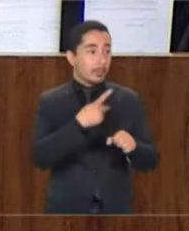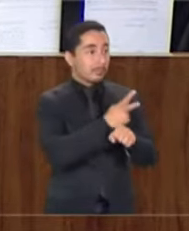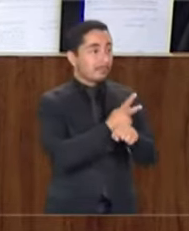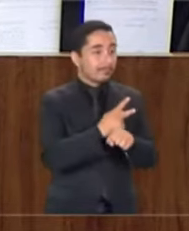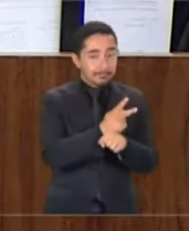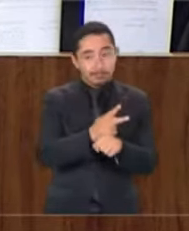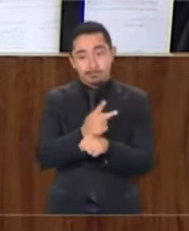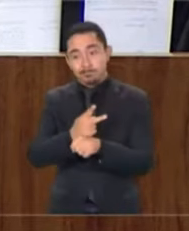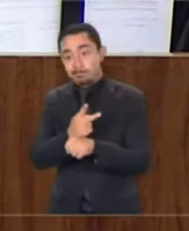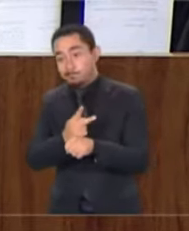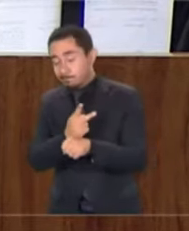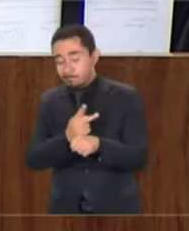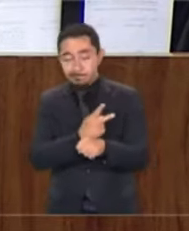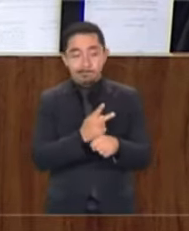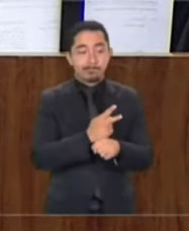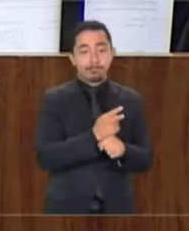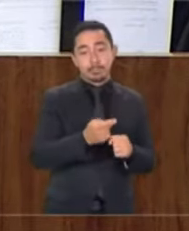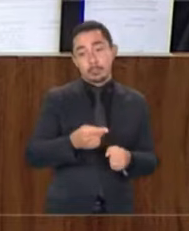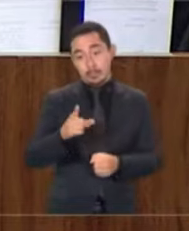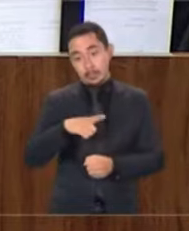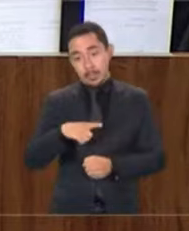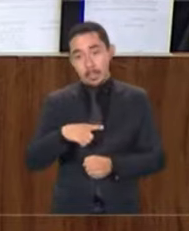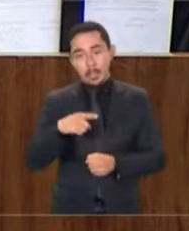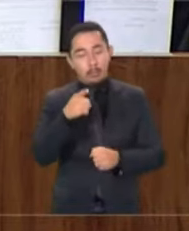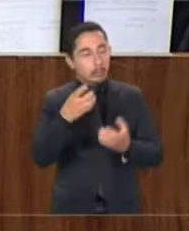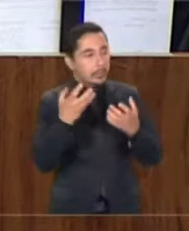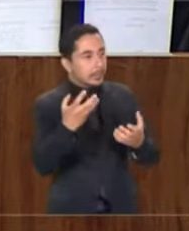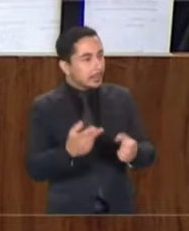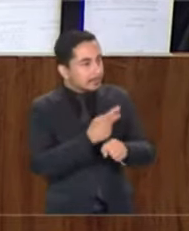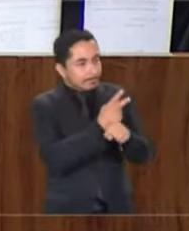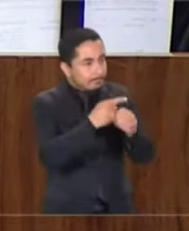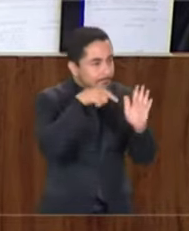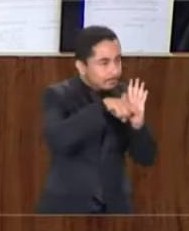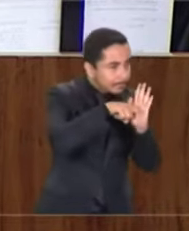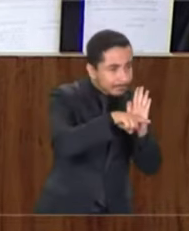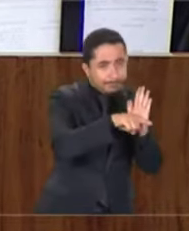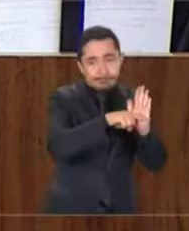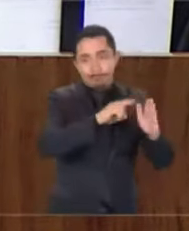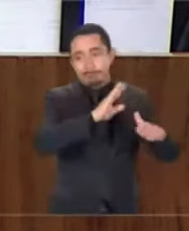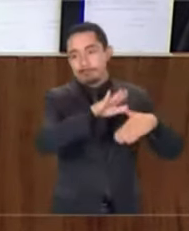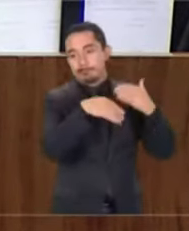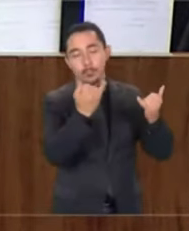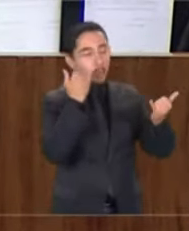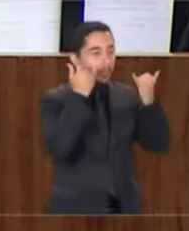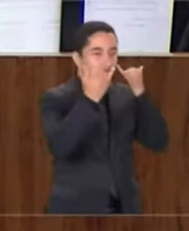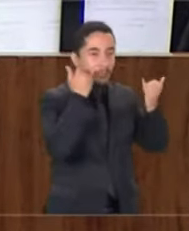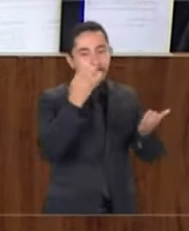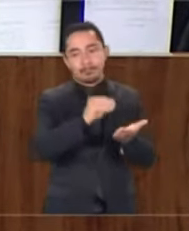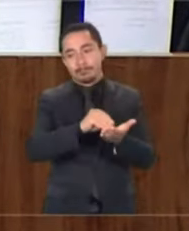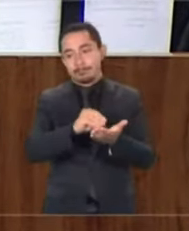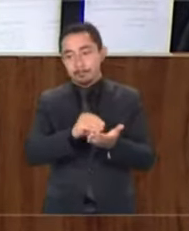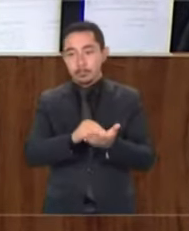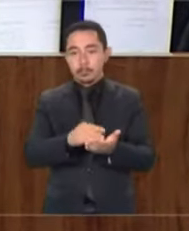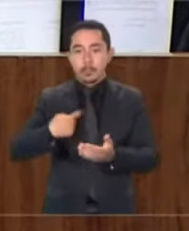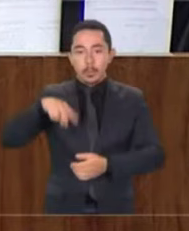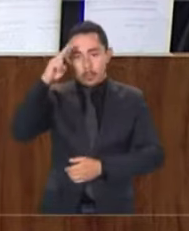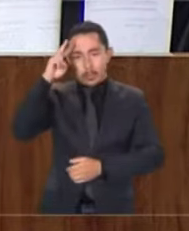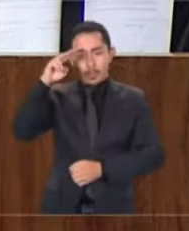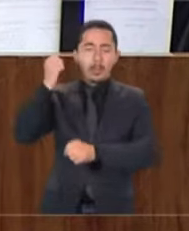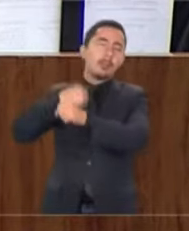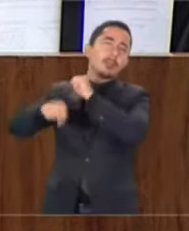candidato que você pretende ter maiores informações. Eu me recordo, isso há quase 4 anos